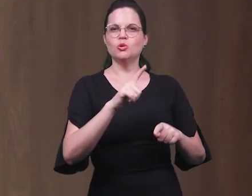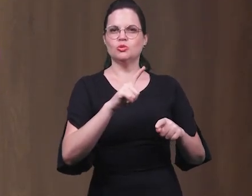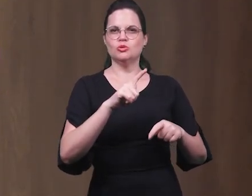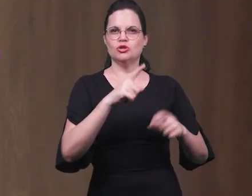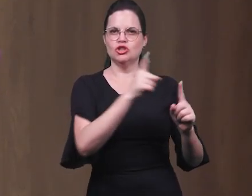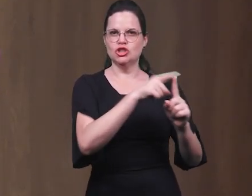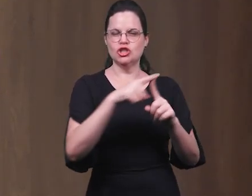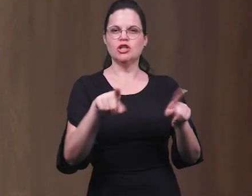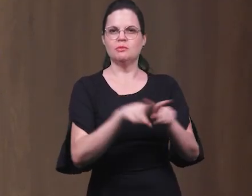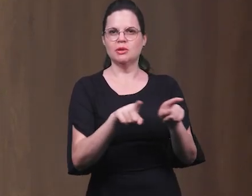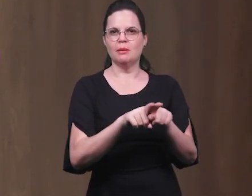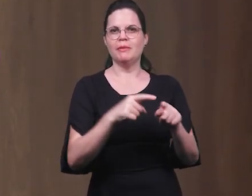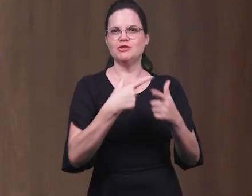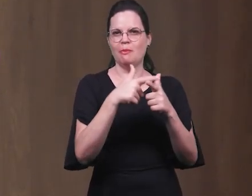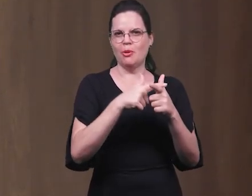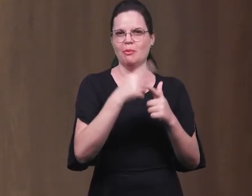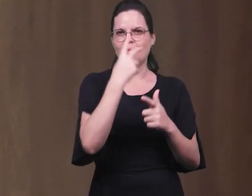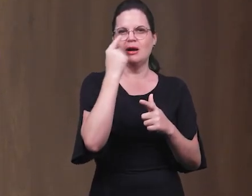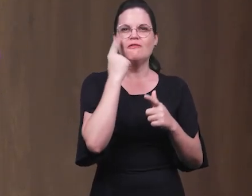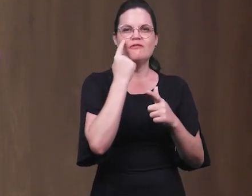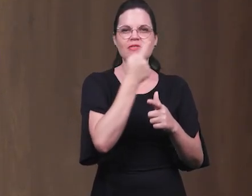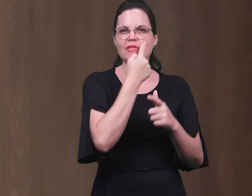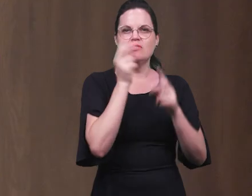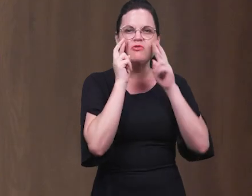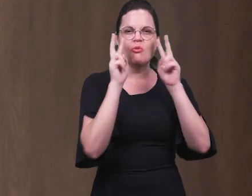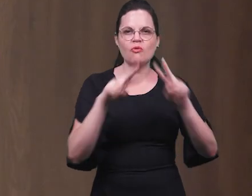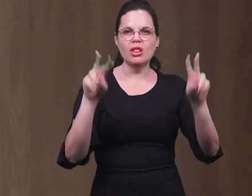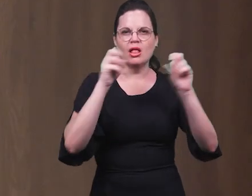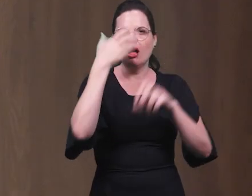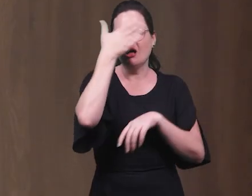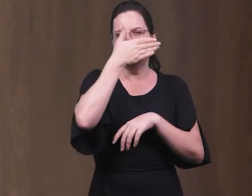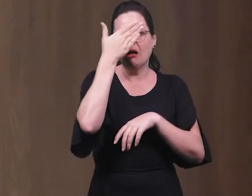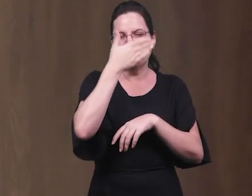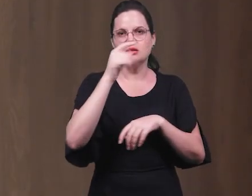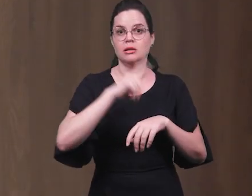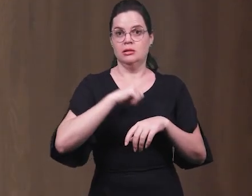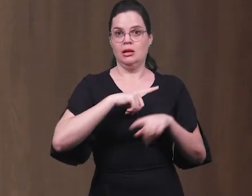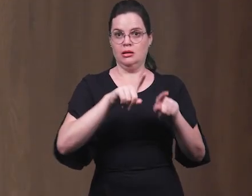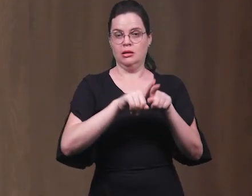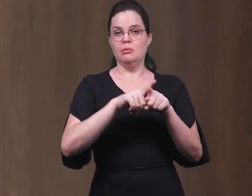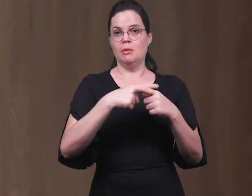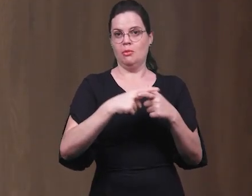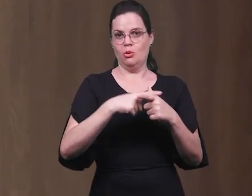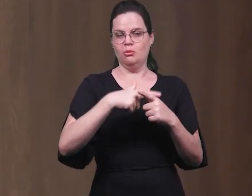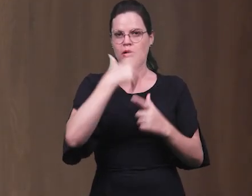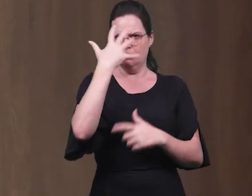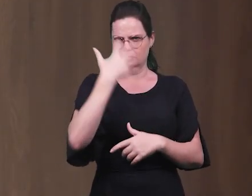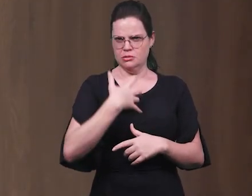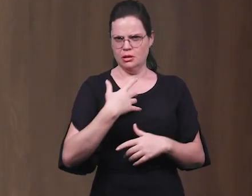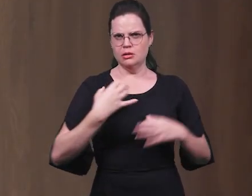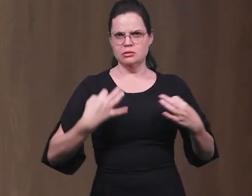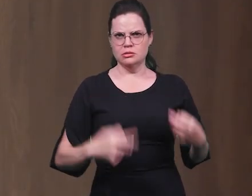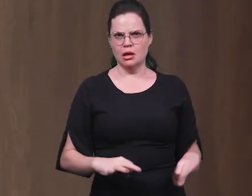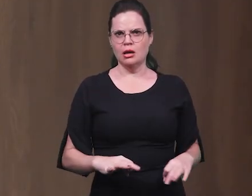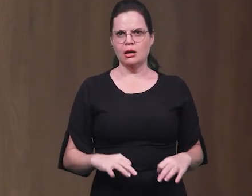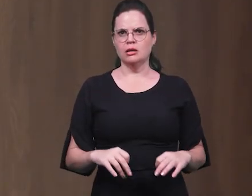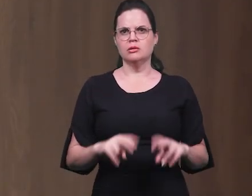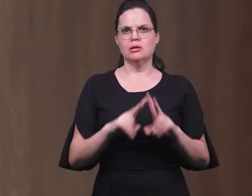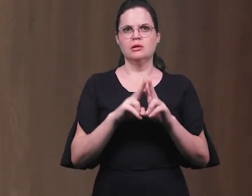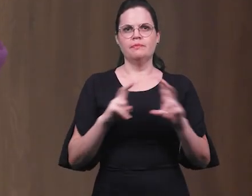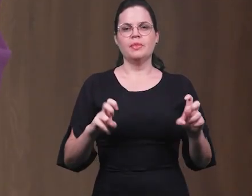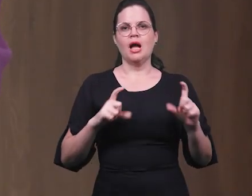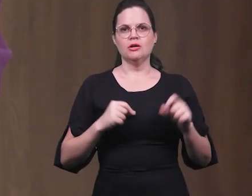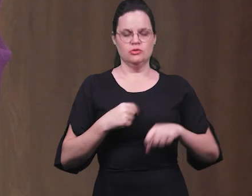complicações, tem problemas na visão, né? Tem outras, às vezes até uma complicação muito séria que acontece com a parte